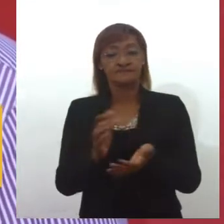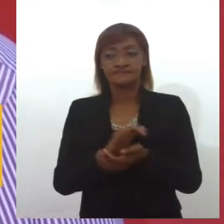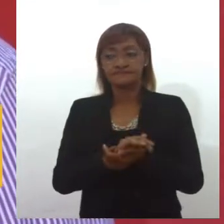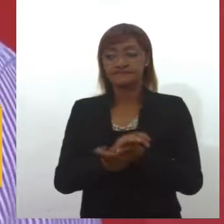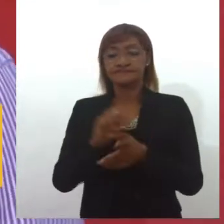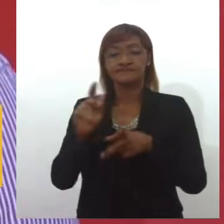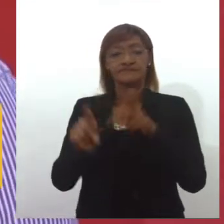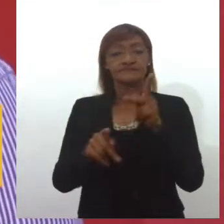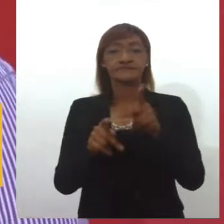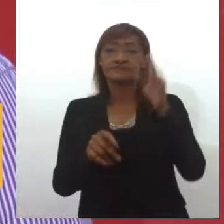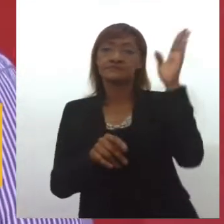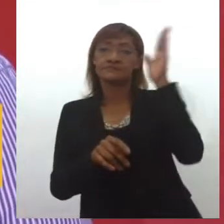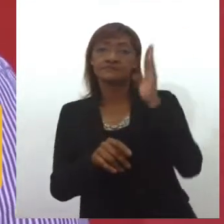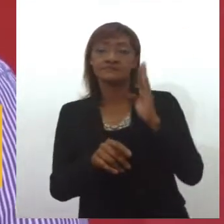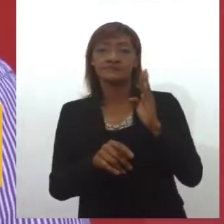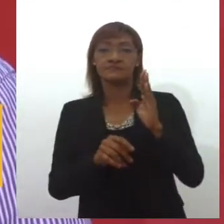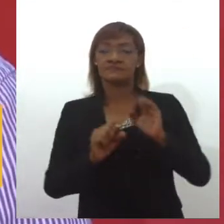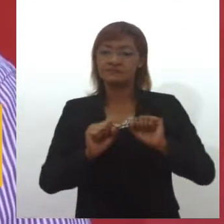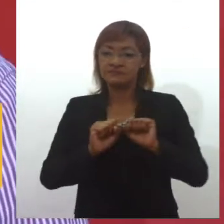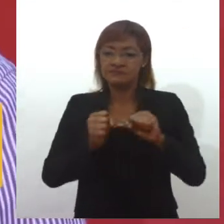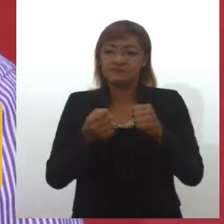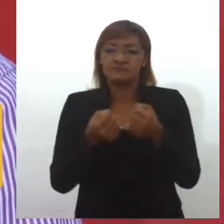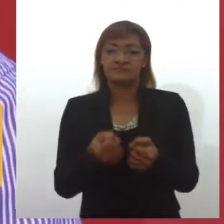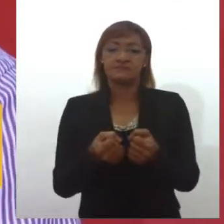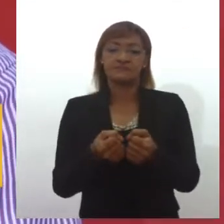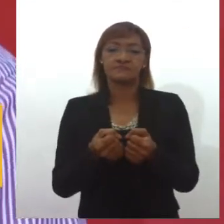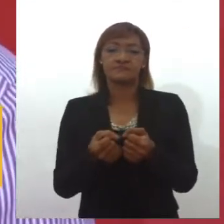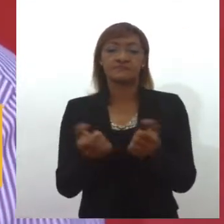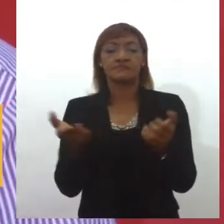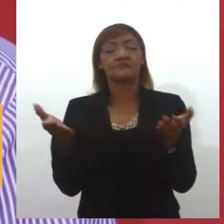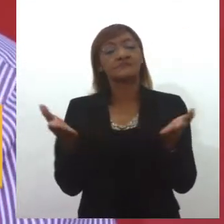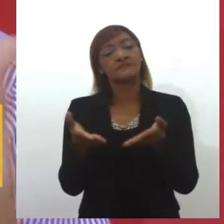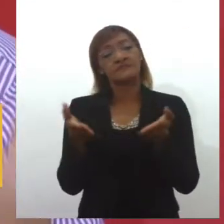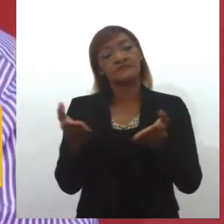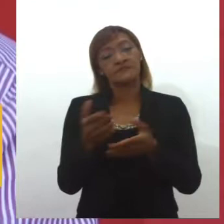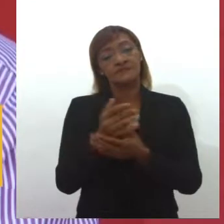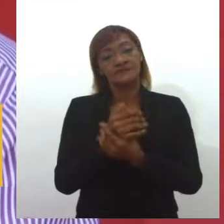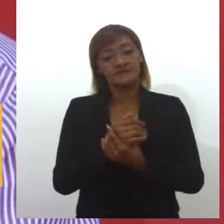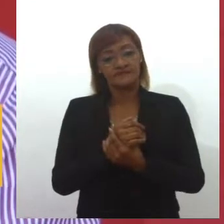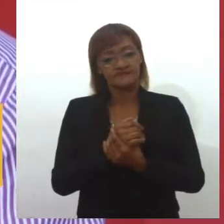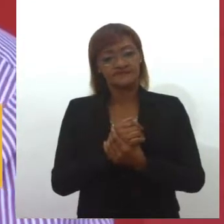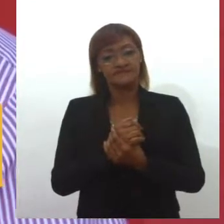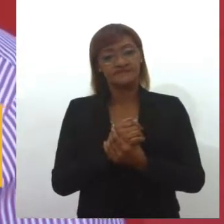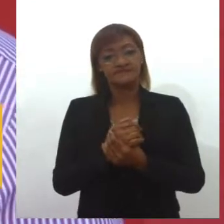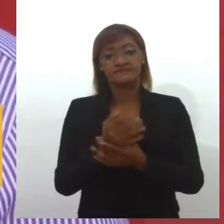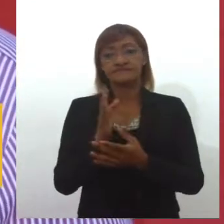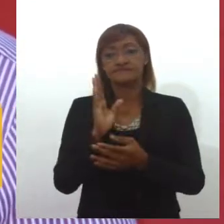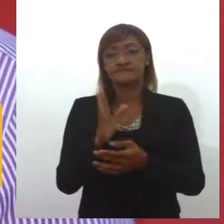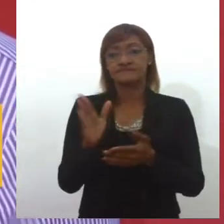então hoje estamos buscando serviços,